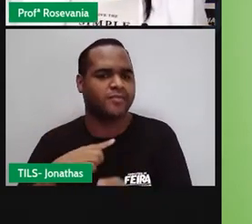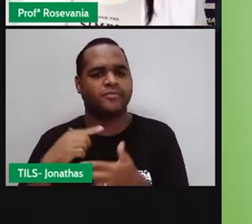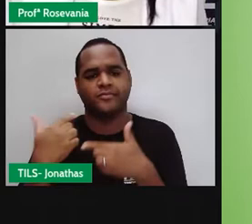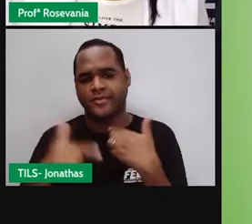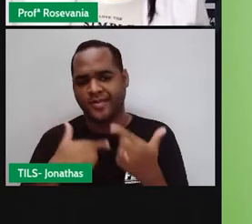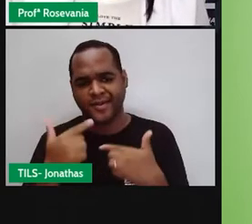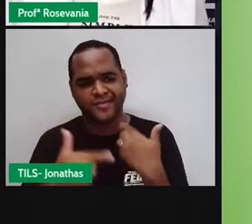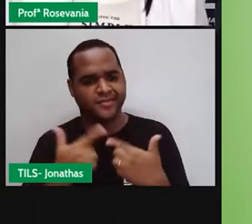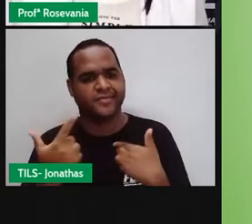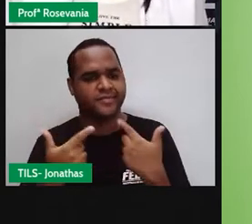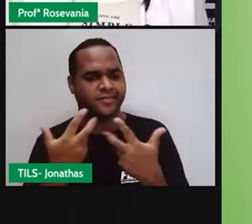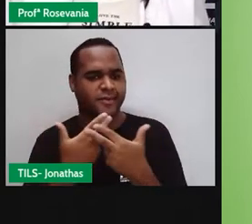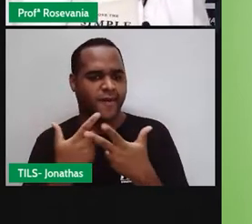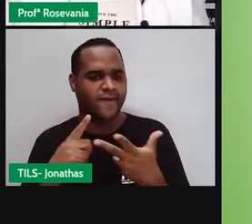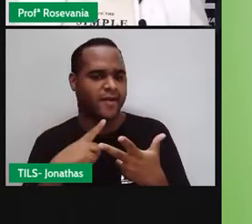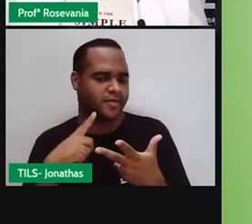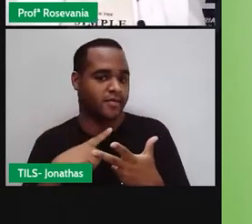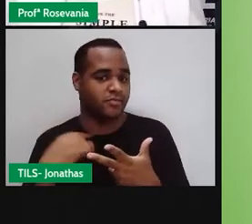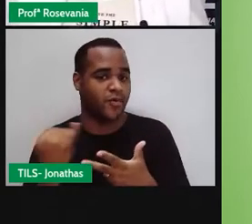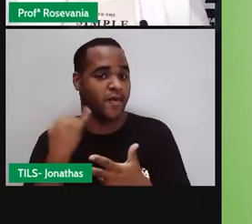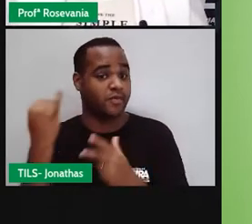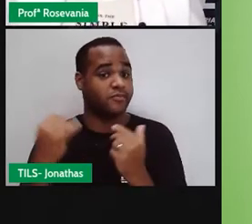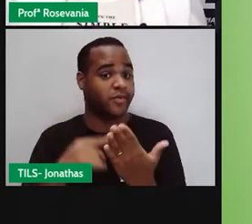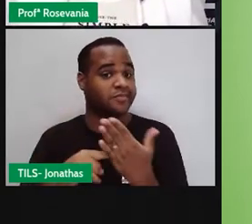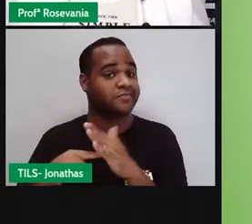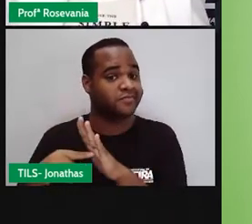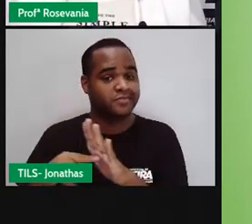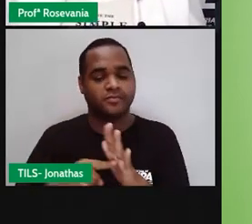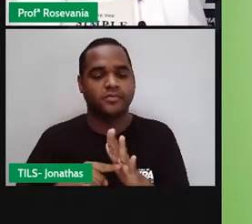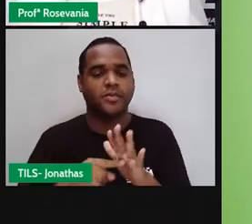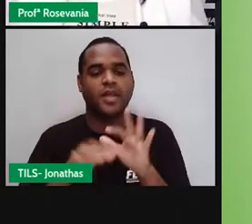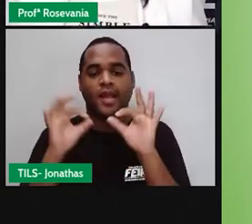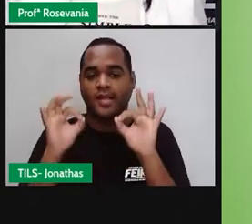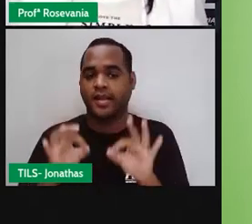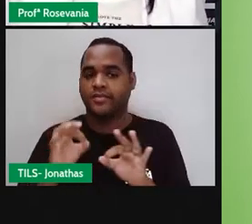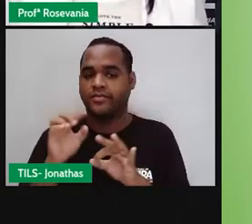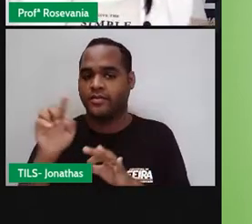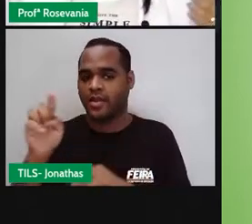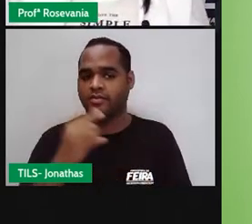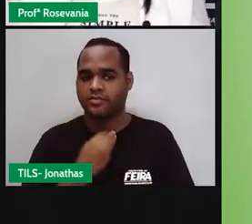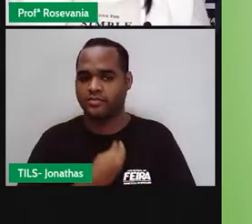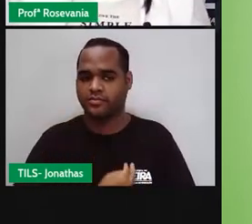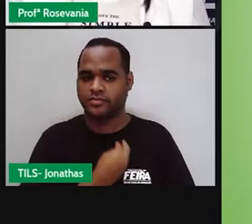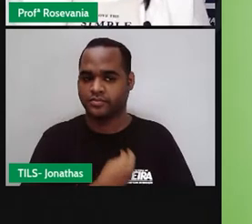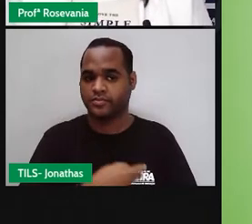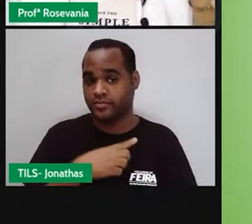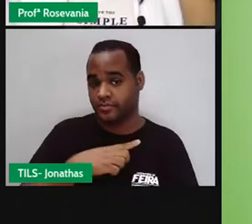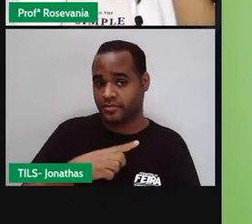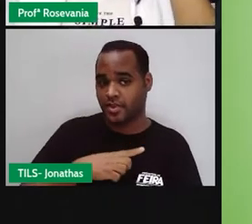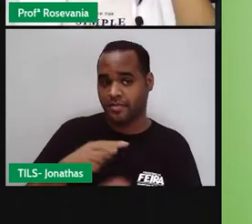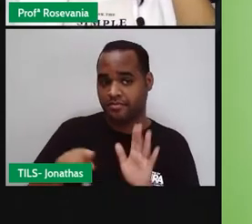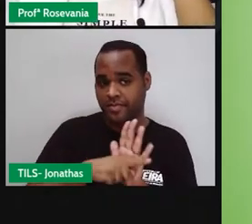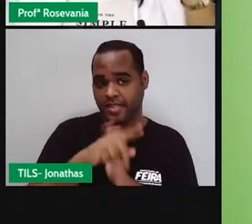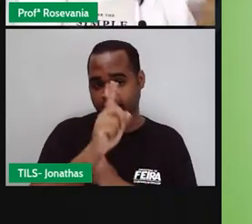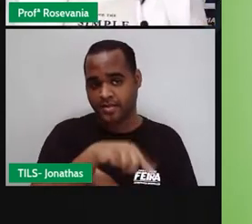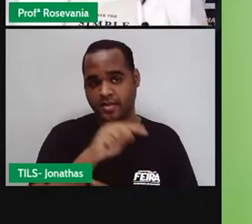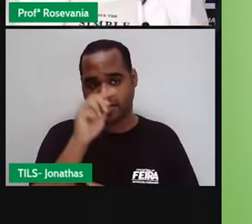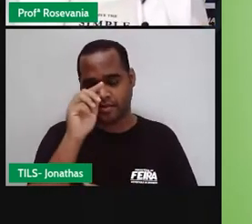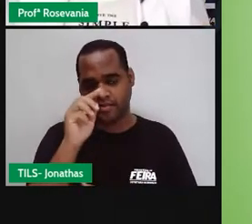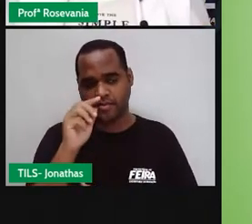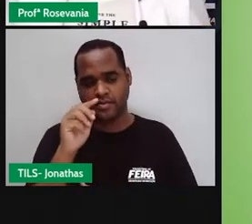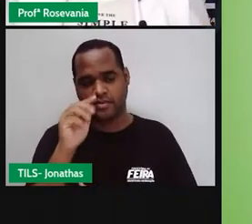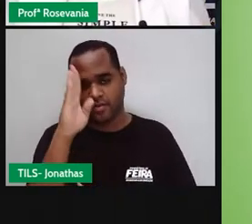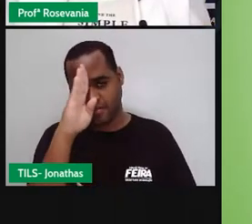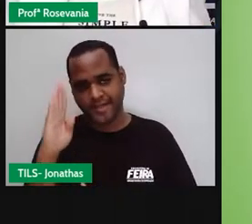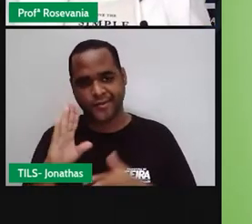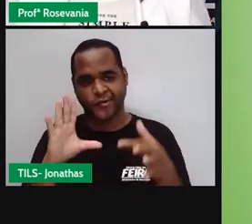emprego, uma série de situações que a gente sabe. Mas a gente era a colônia de Portugal e se manteve, né, essa dependência com